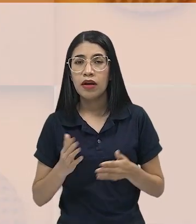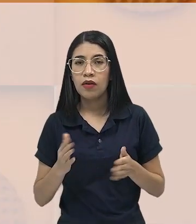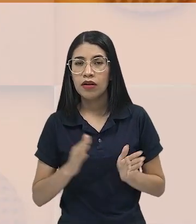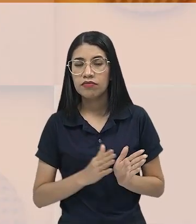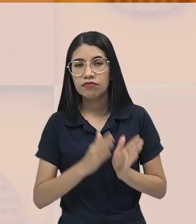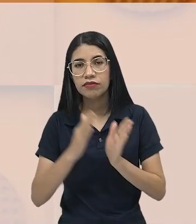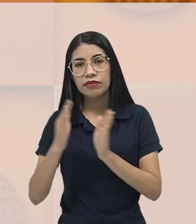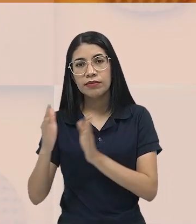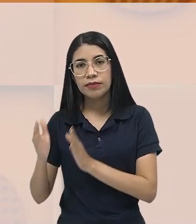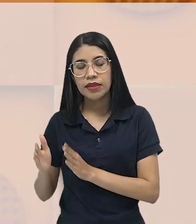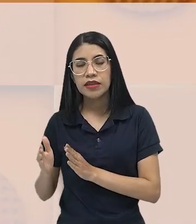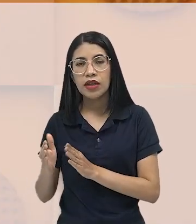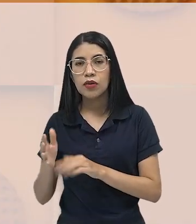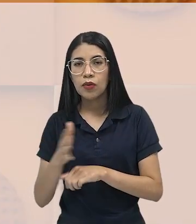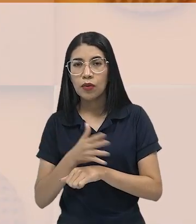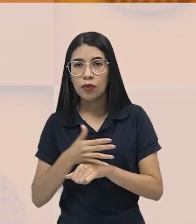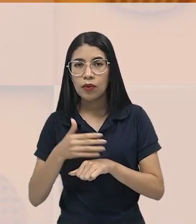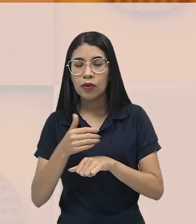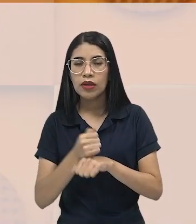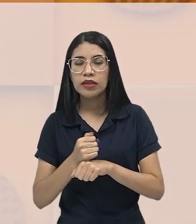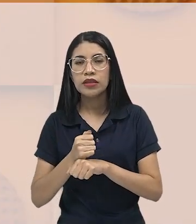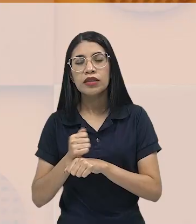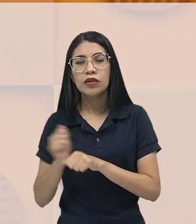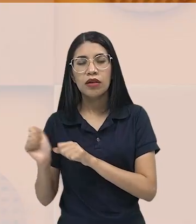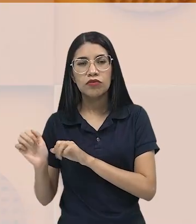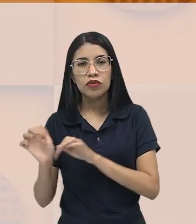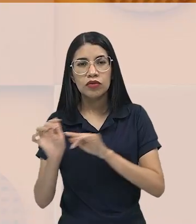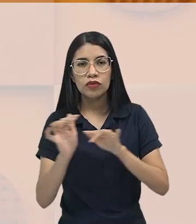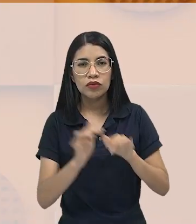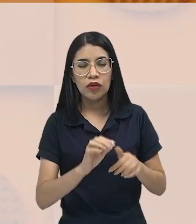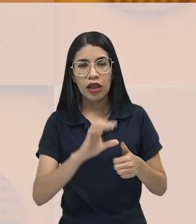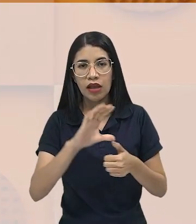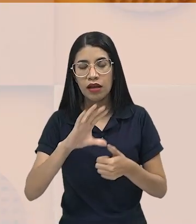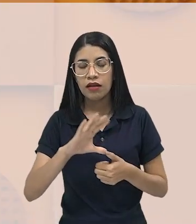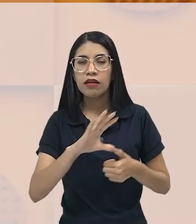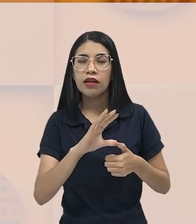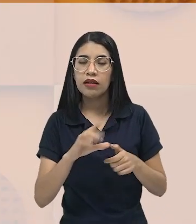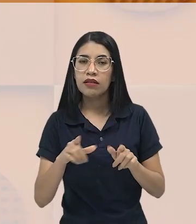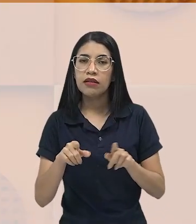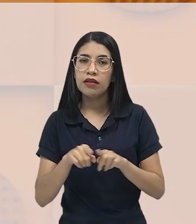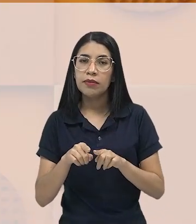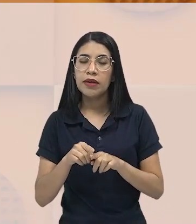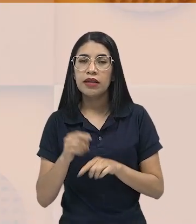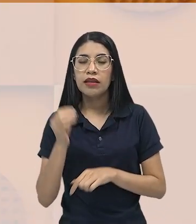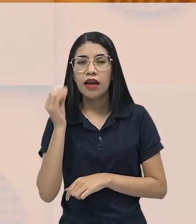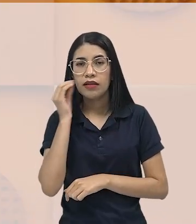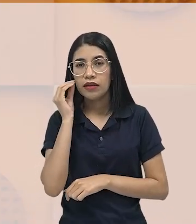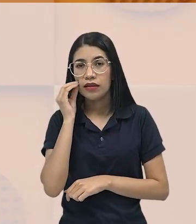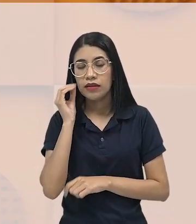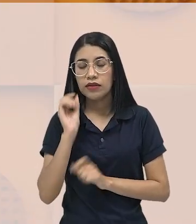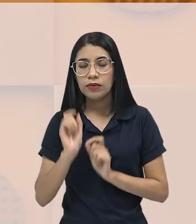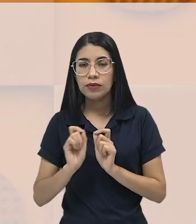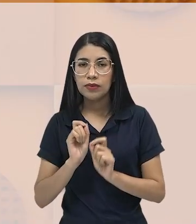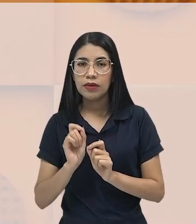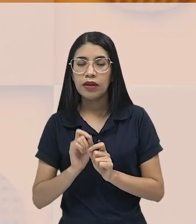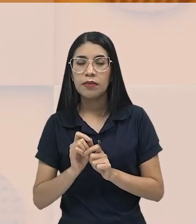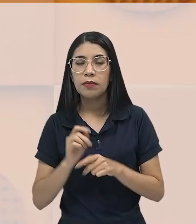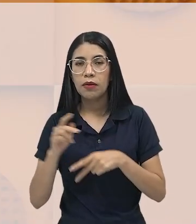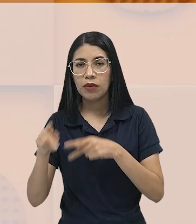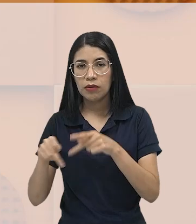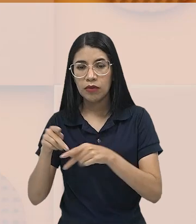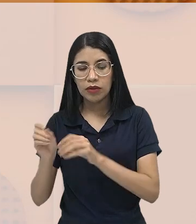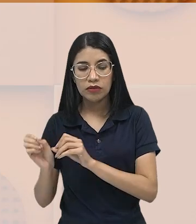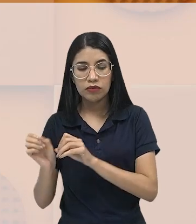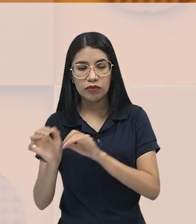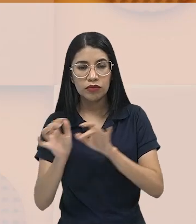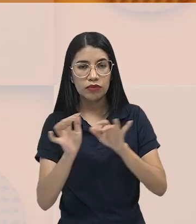história nesse momento de colonização, de povoamento, né, ali, porque eles vão buscar uma colonização de povoamento. O